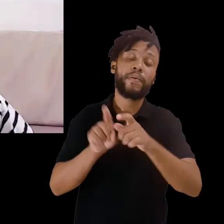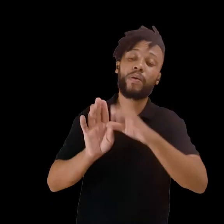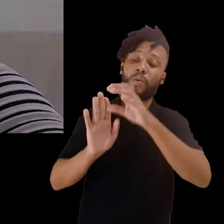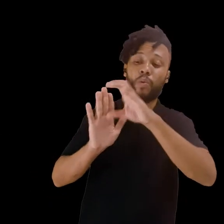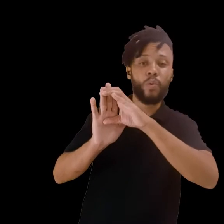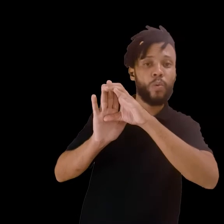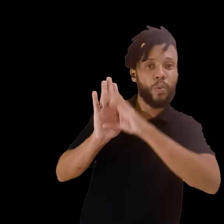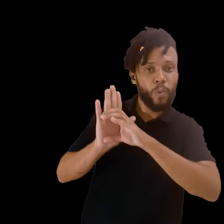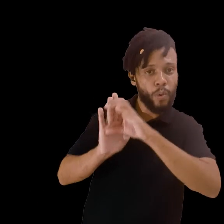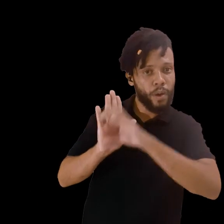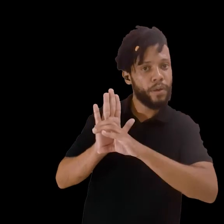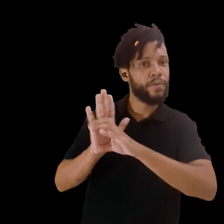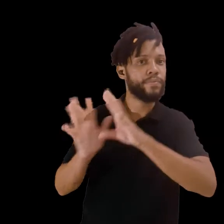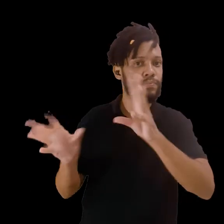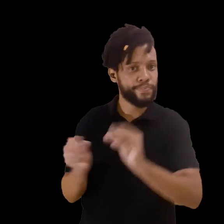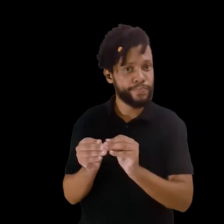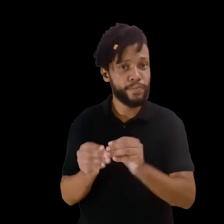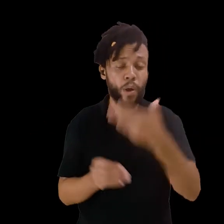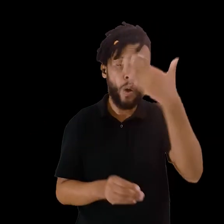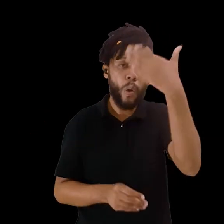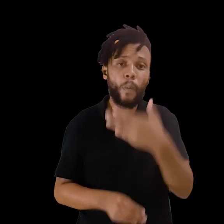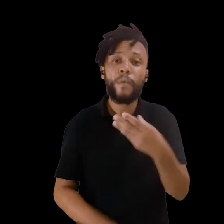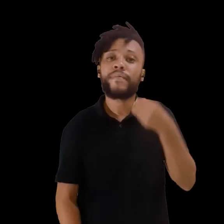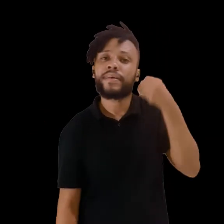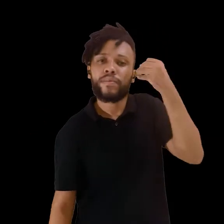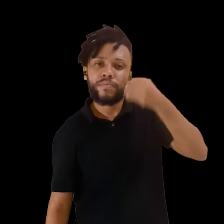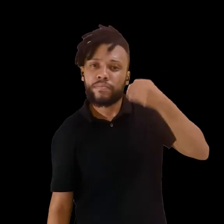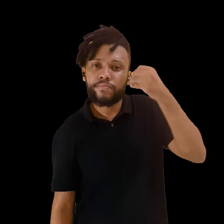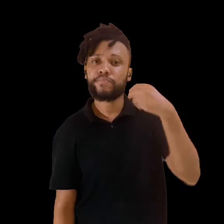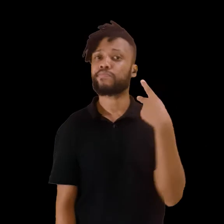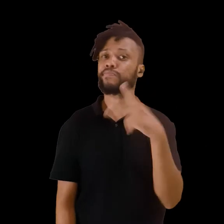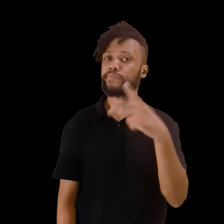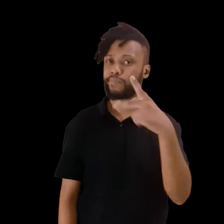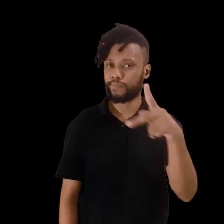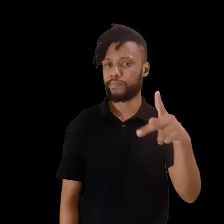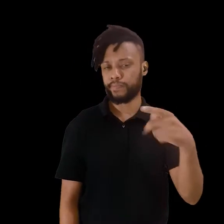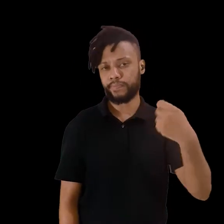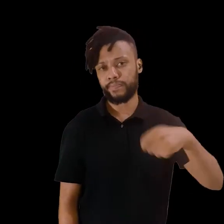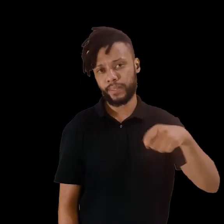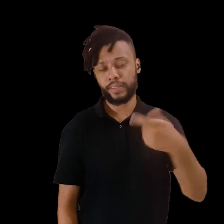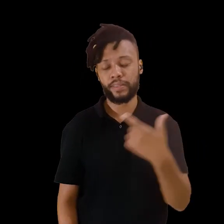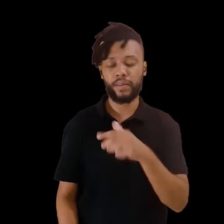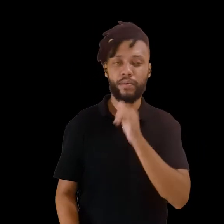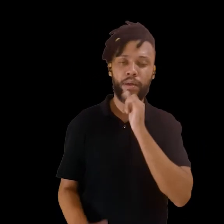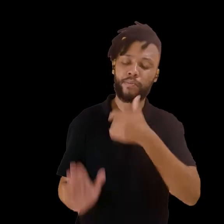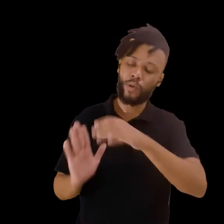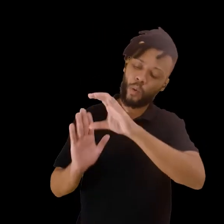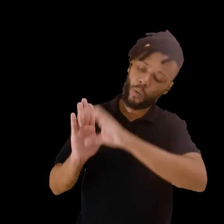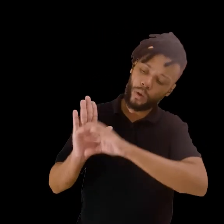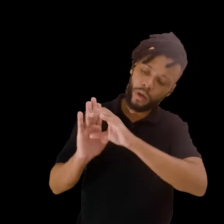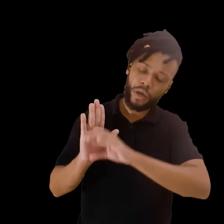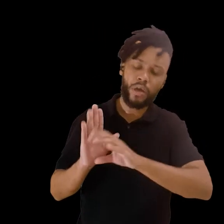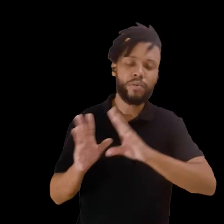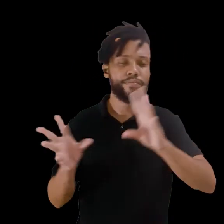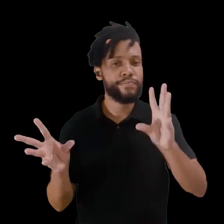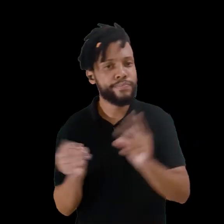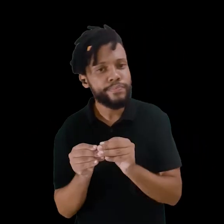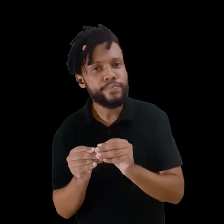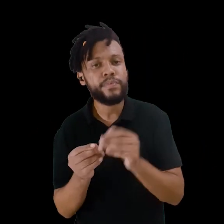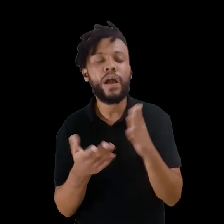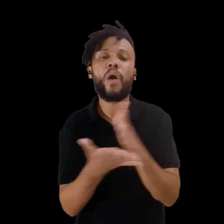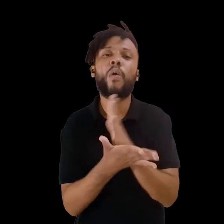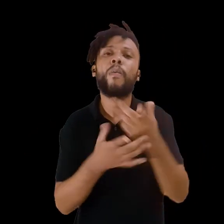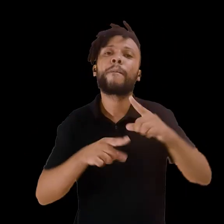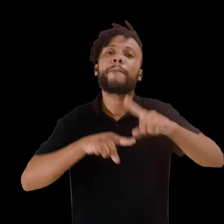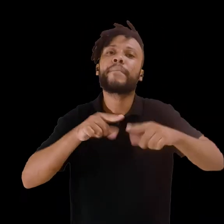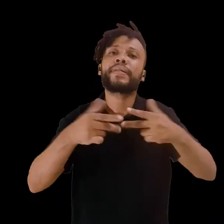resumidos. Comprovação da sua experiência. Então, o currículo, o clipping, algum